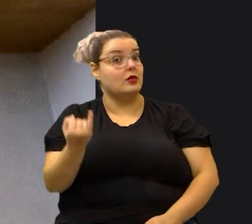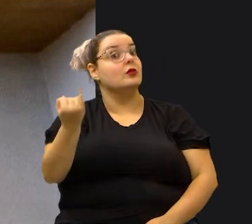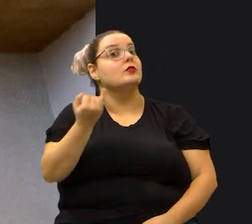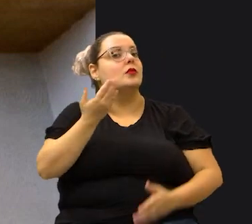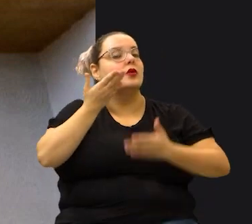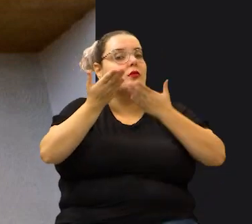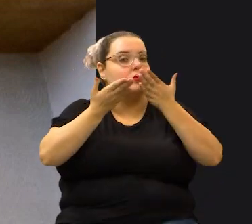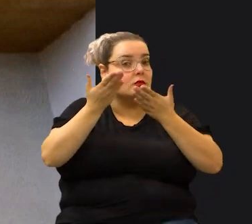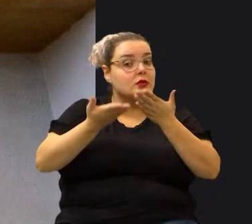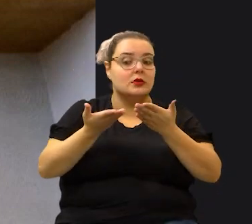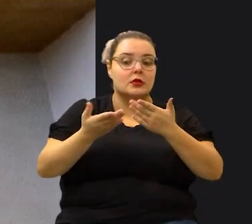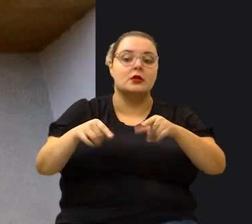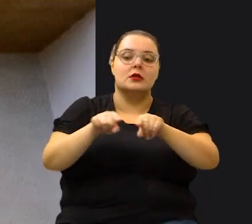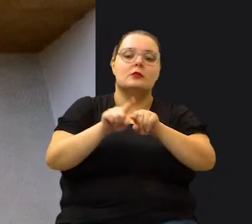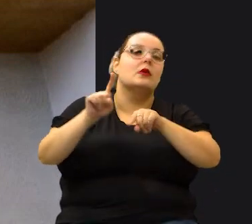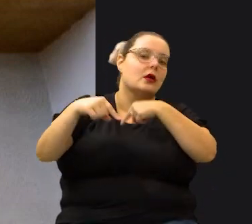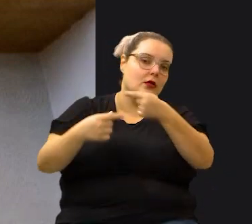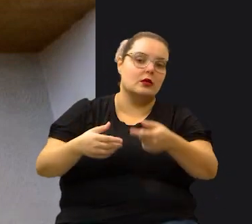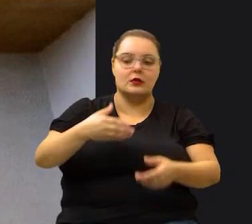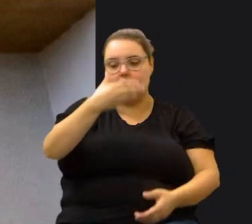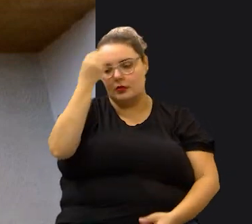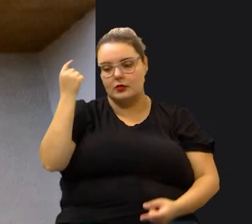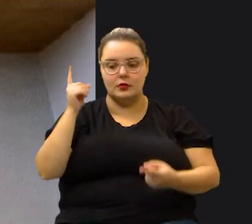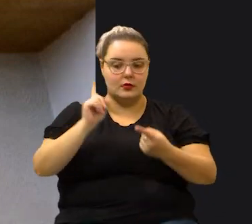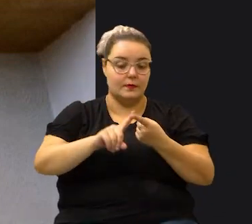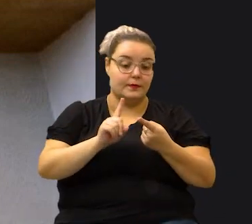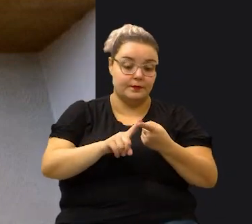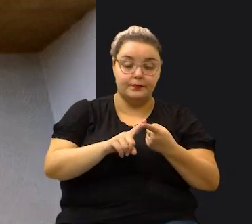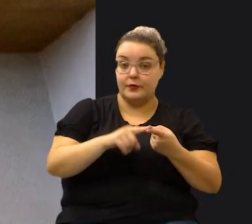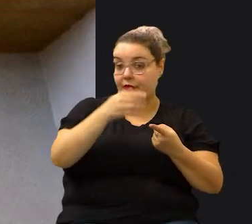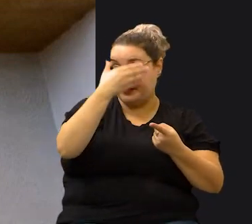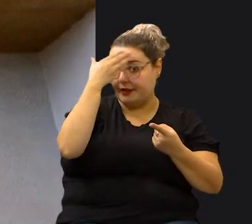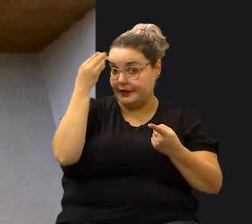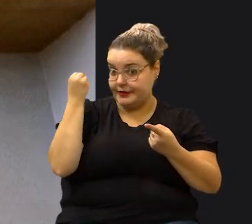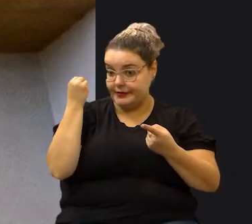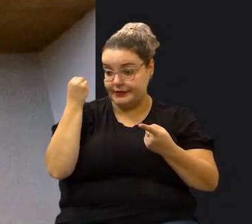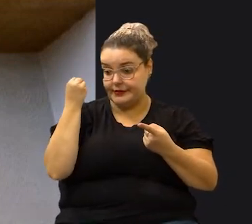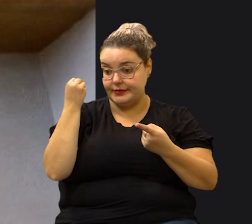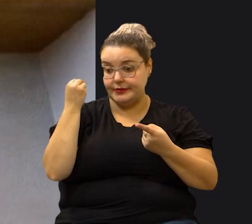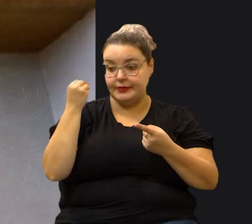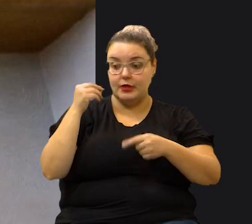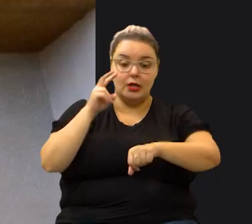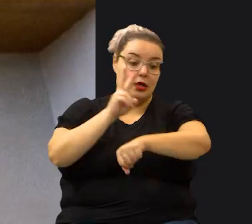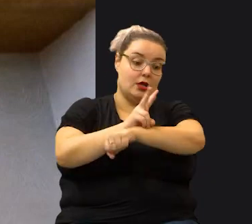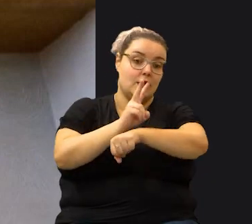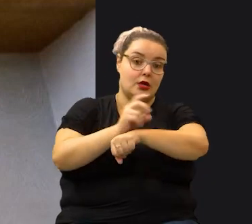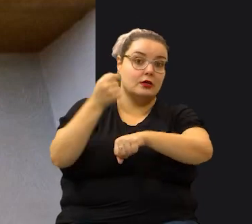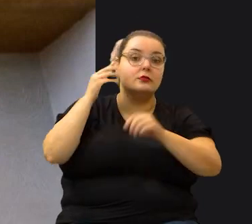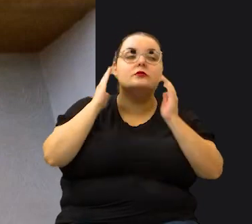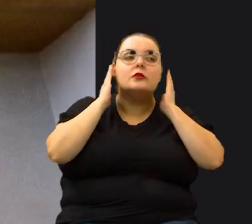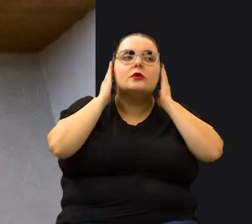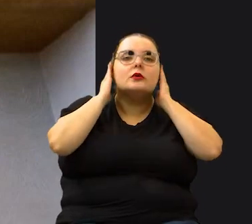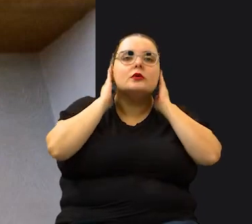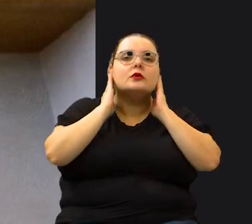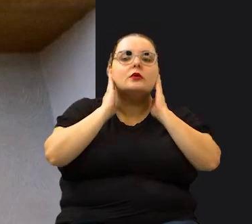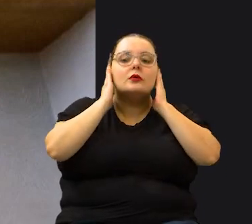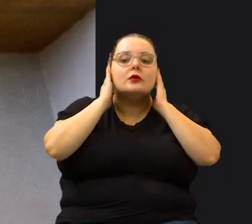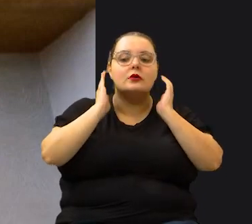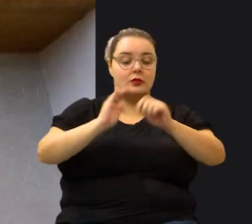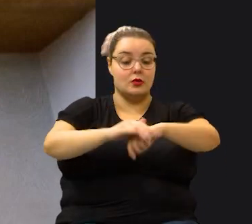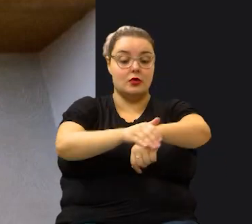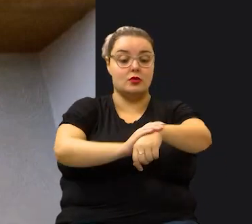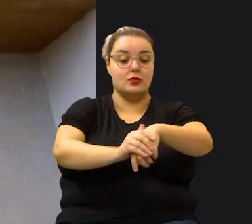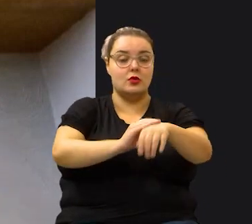importante cuidar dessas áreas e outras áreas que também a gente esquece. Como, por exemplo, muitas vezes a gente esquece de passar hidratante protetor nas orelhas, no dorso